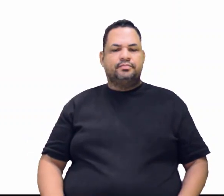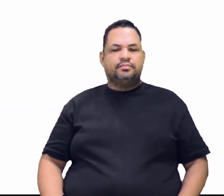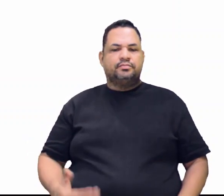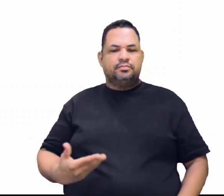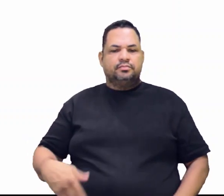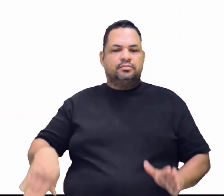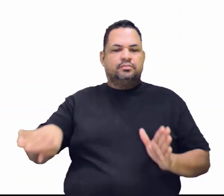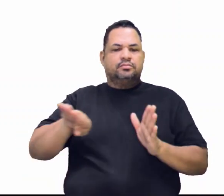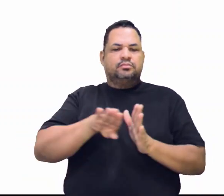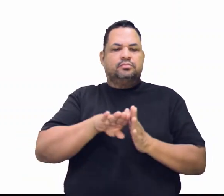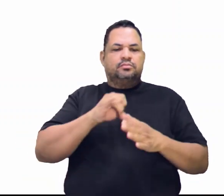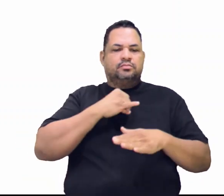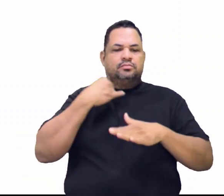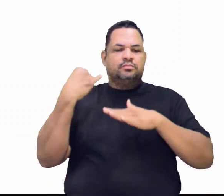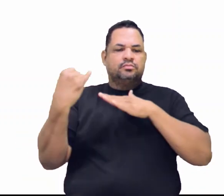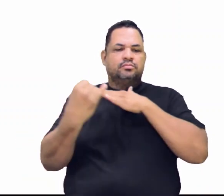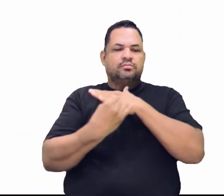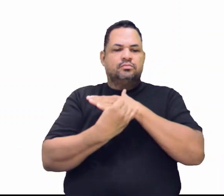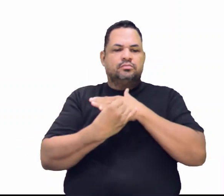vindos da ilha de